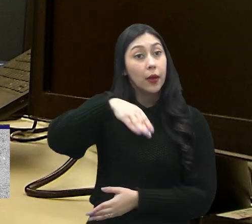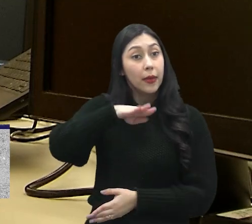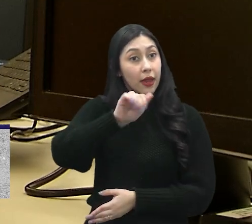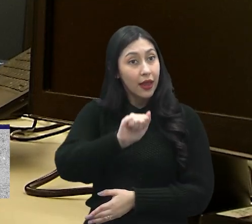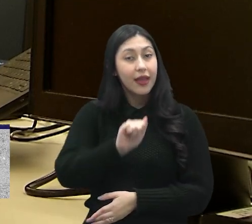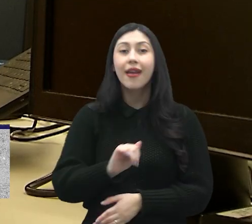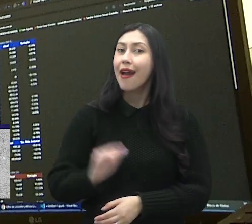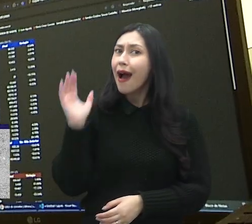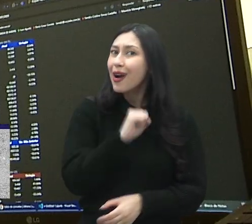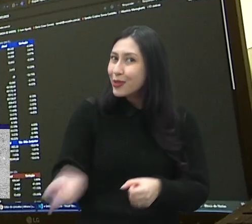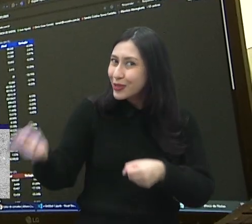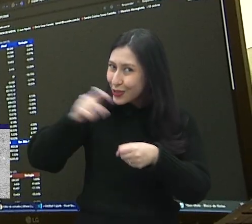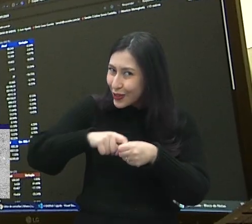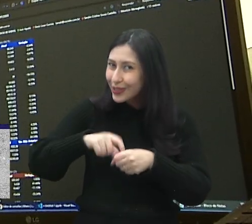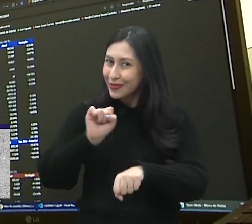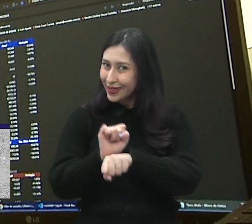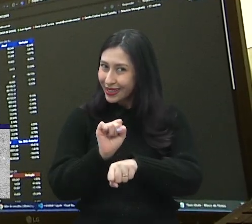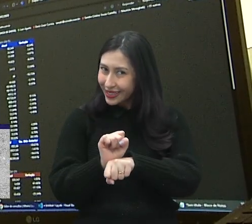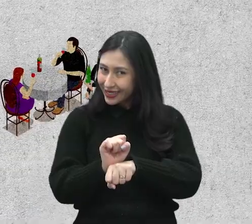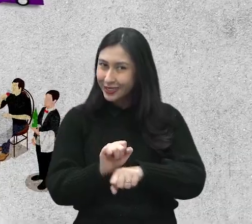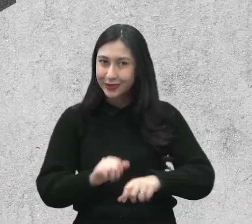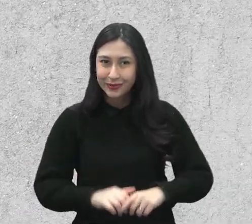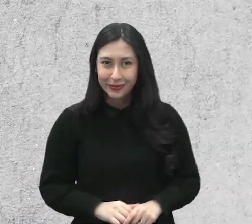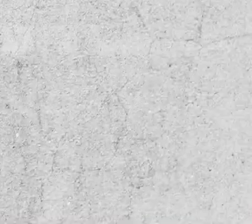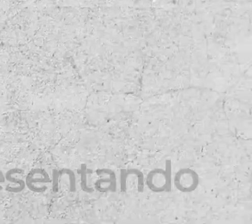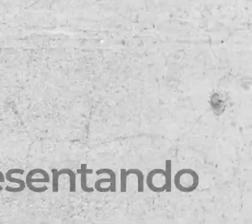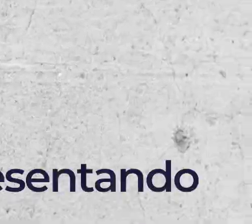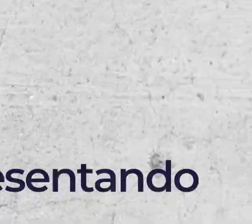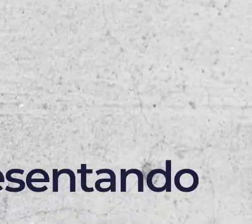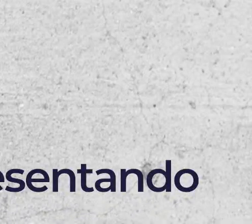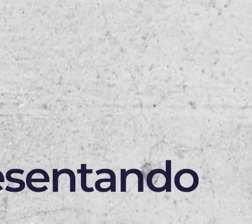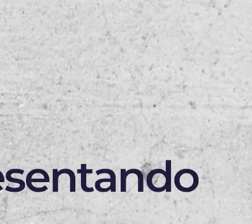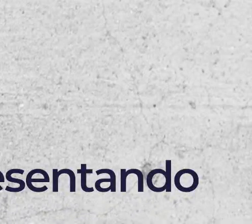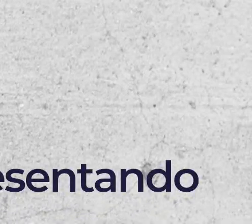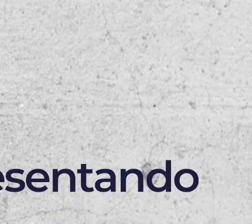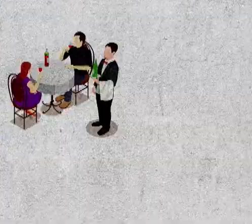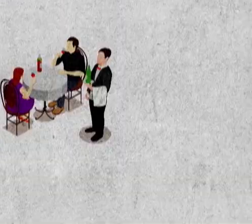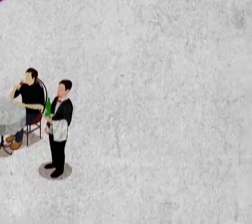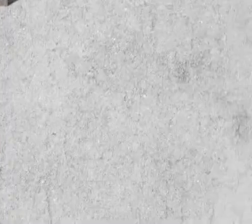daqui a pouquinho, gente. Rapidinho. Voltamos já.